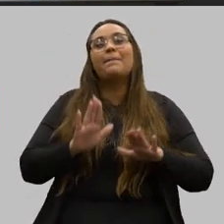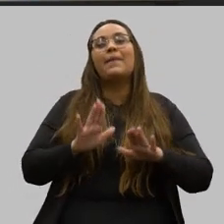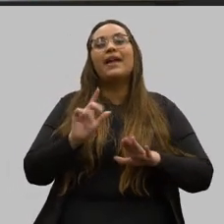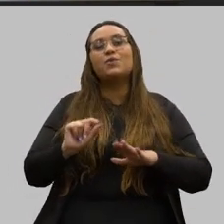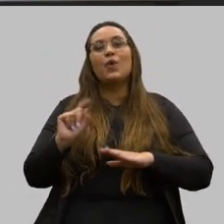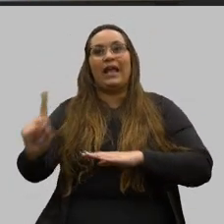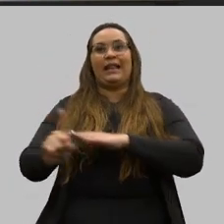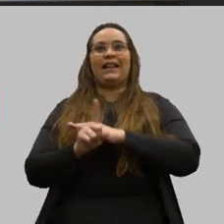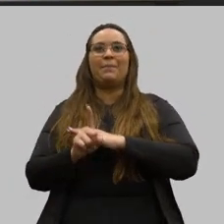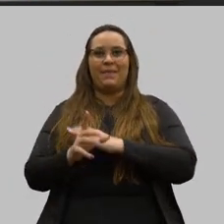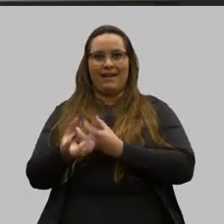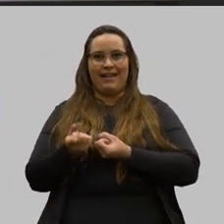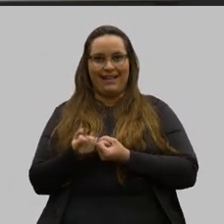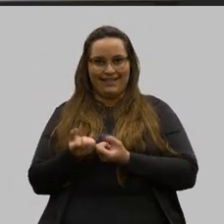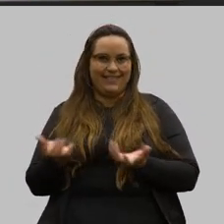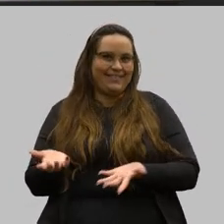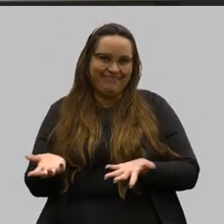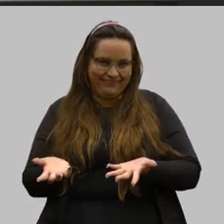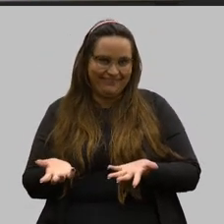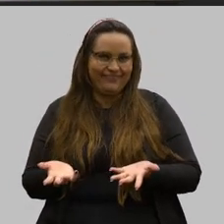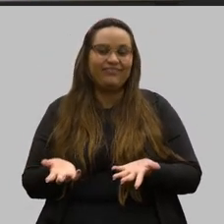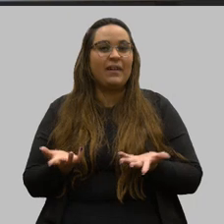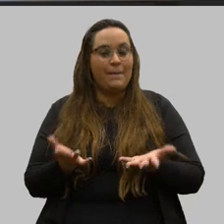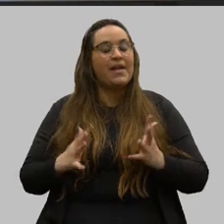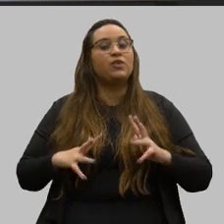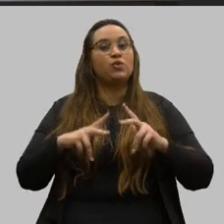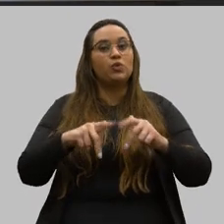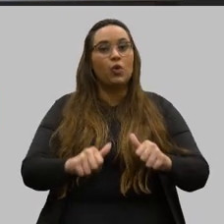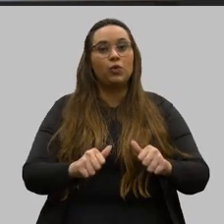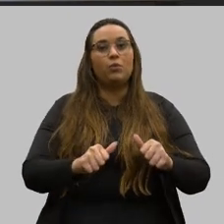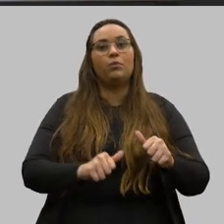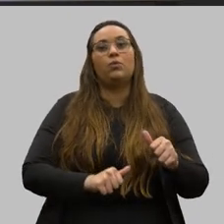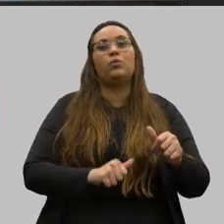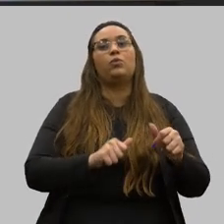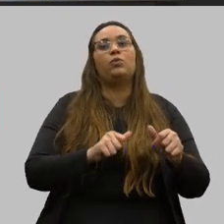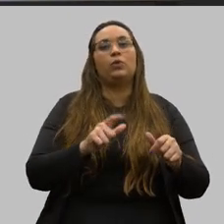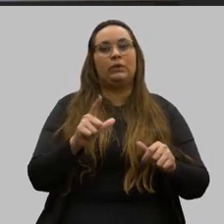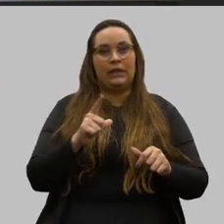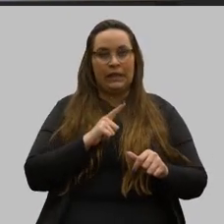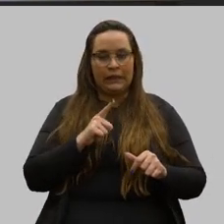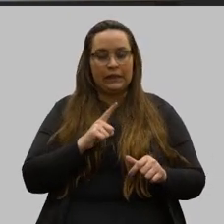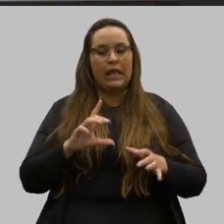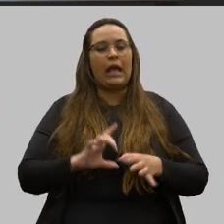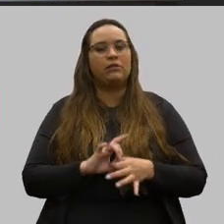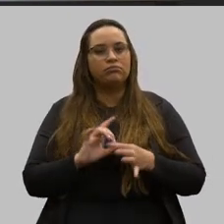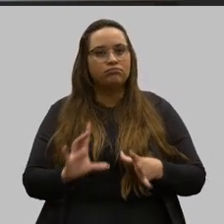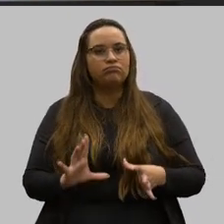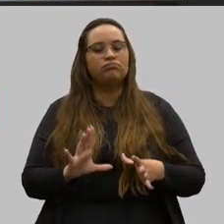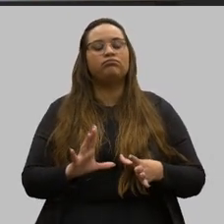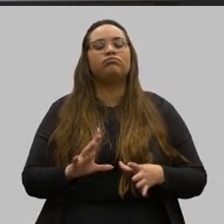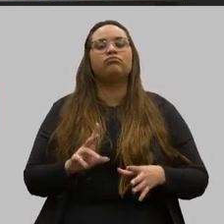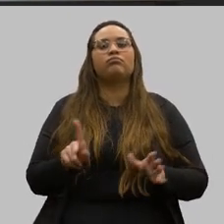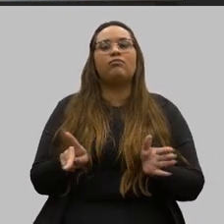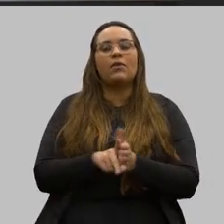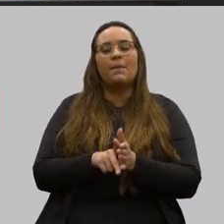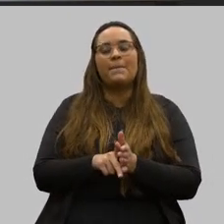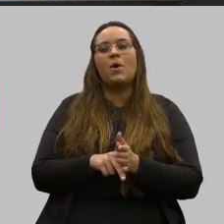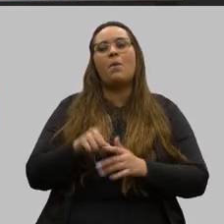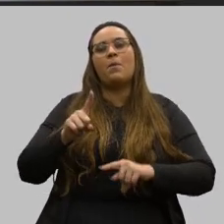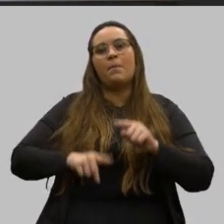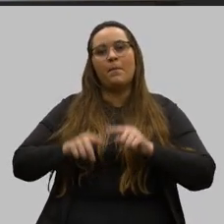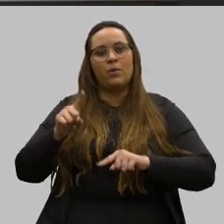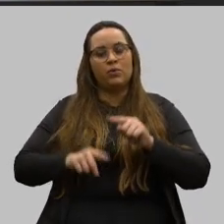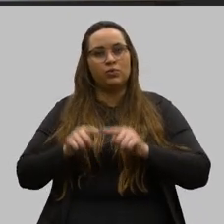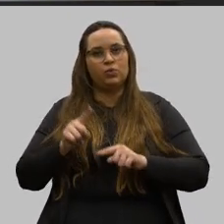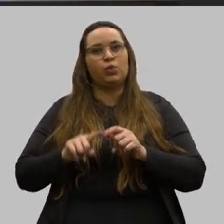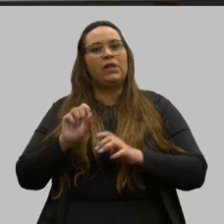Instituição mas hoje toda a tropa operacional ela dispõe do seu epi especial do EPI de combate a exento esse